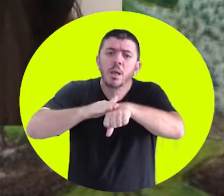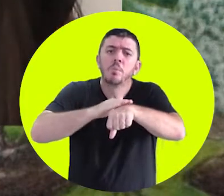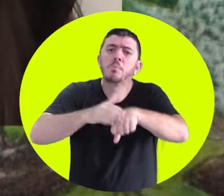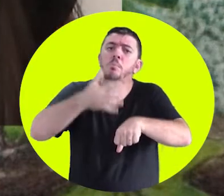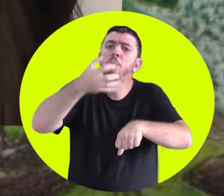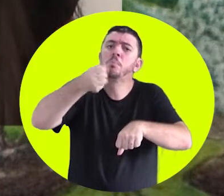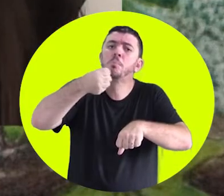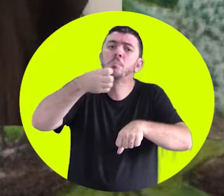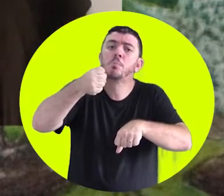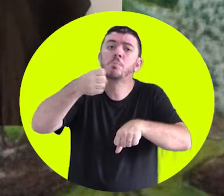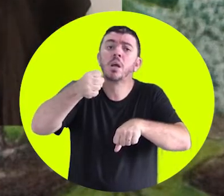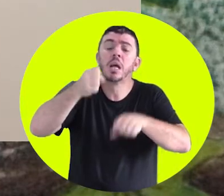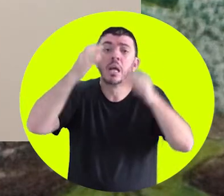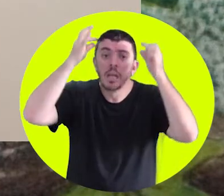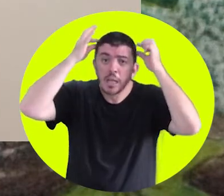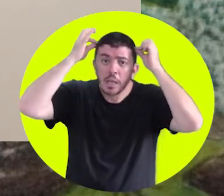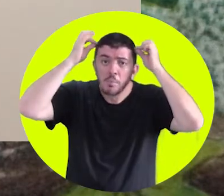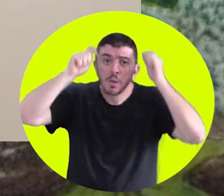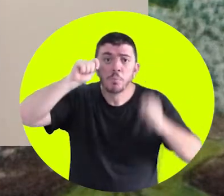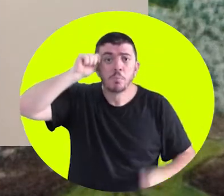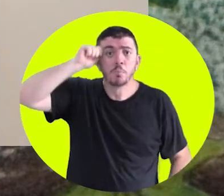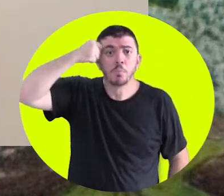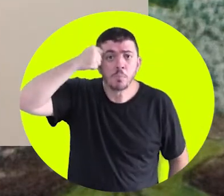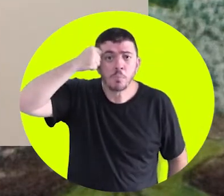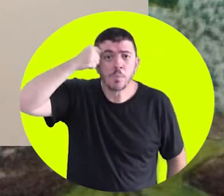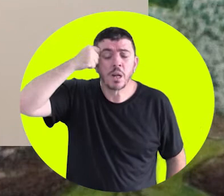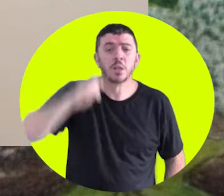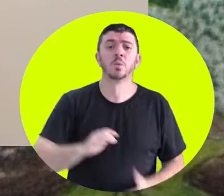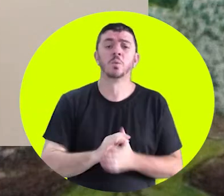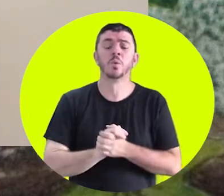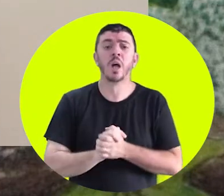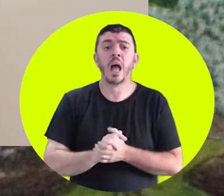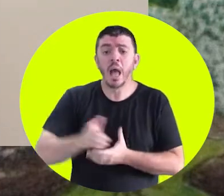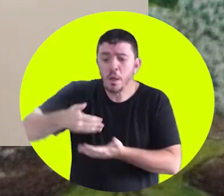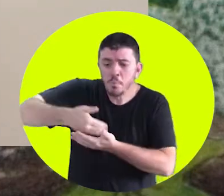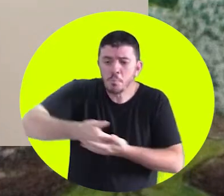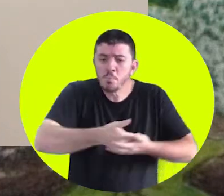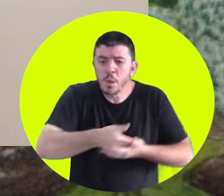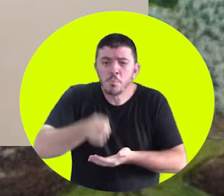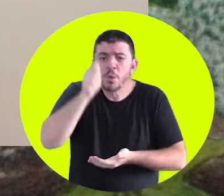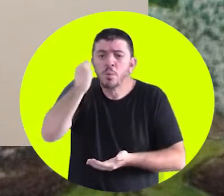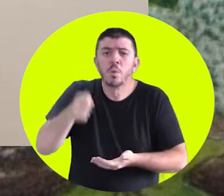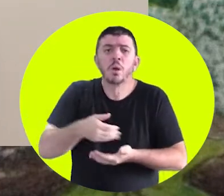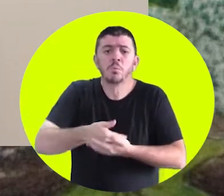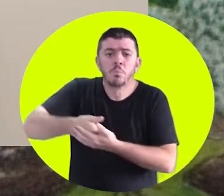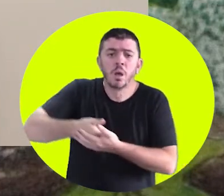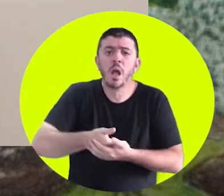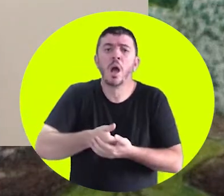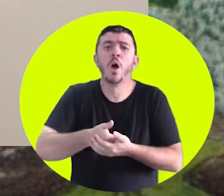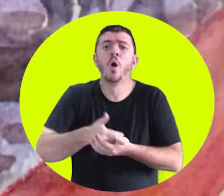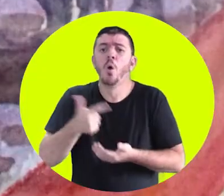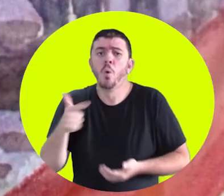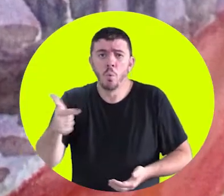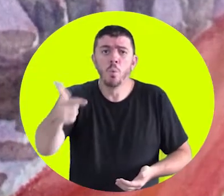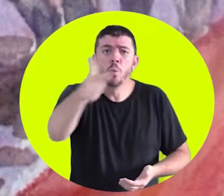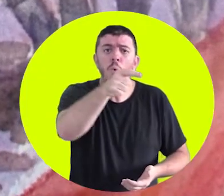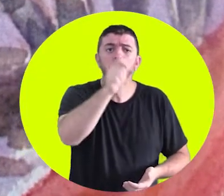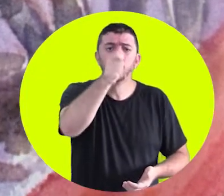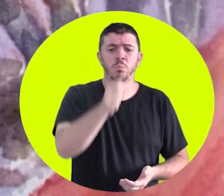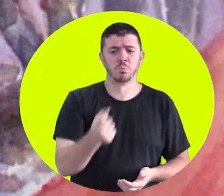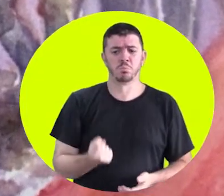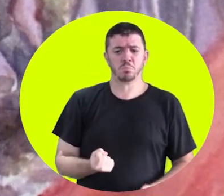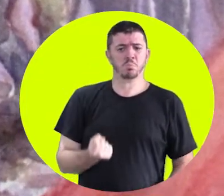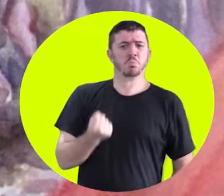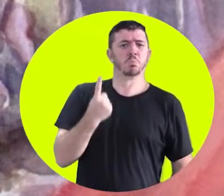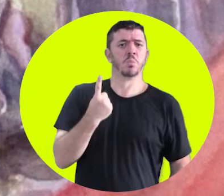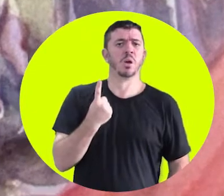mais branca por causa dos cabelos pretos. No começo, o nascimento de um indiazinho como essa causou um pouco de espanto entre os índios. A notícia se